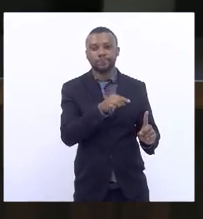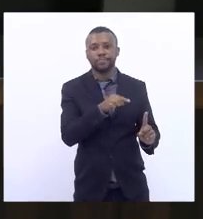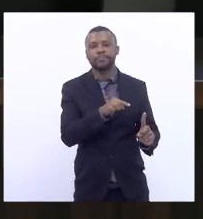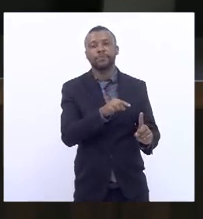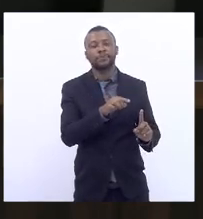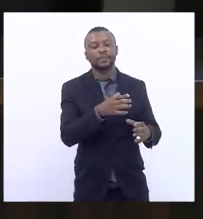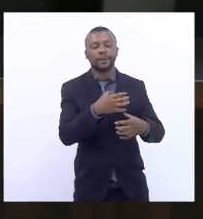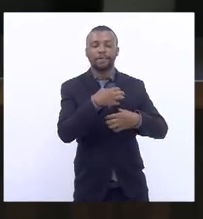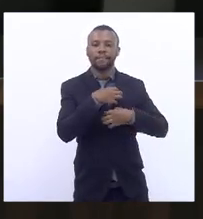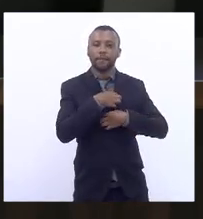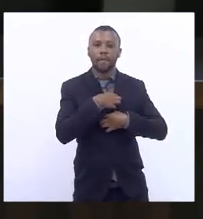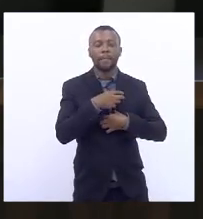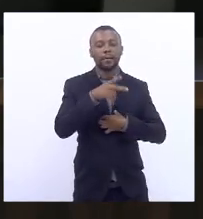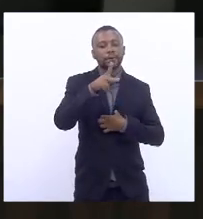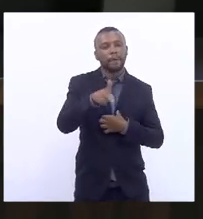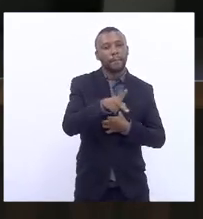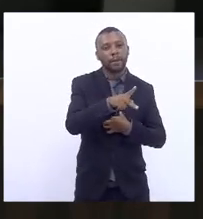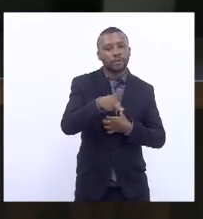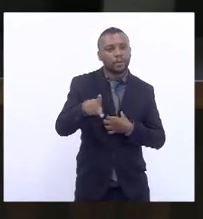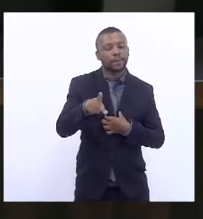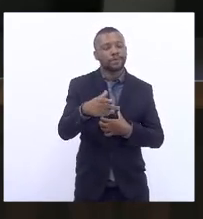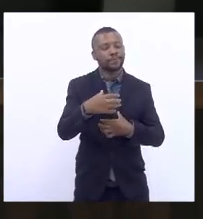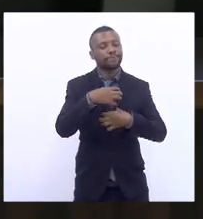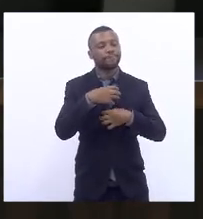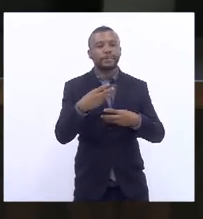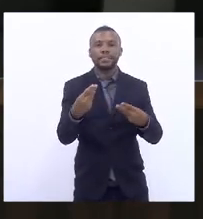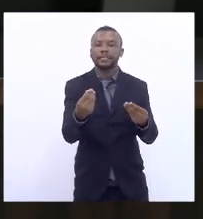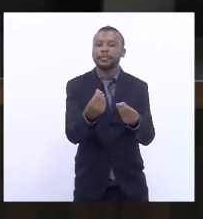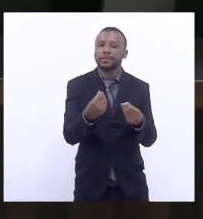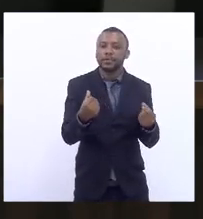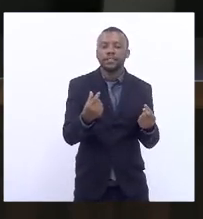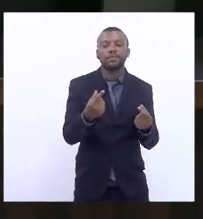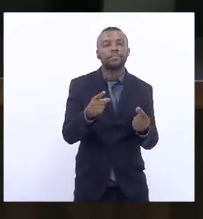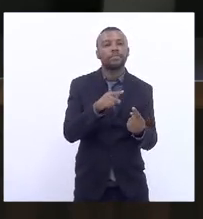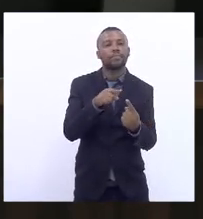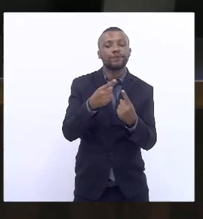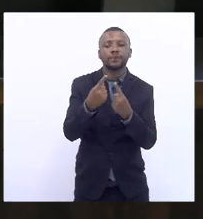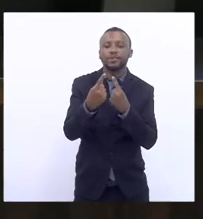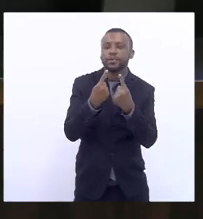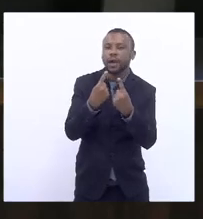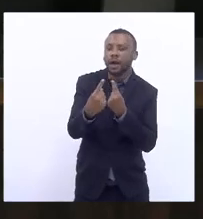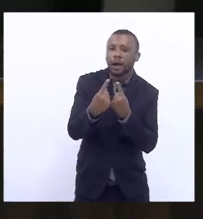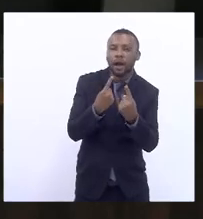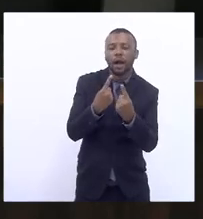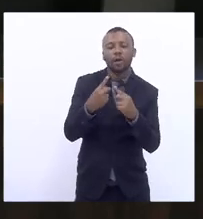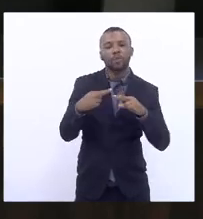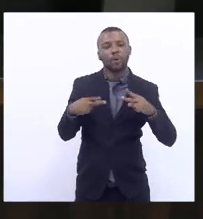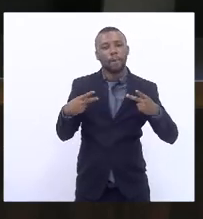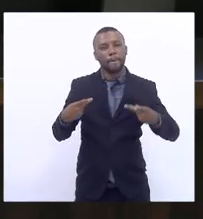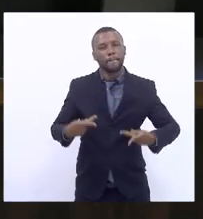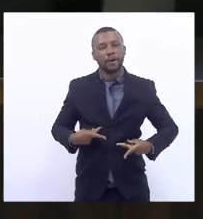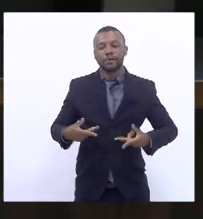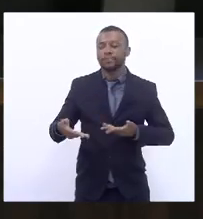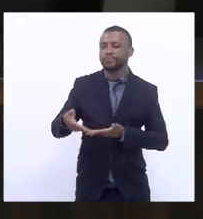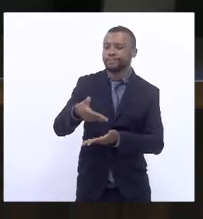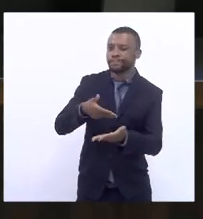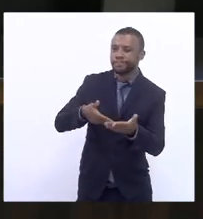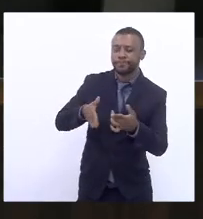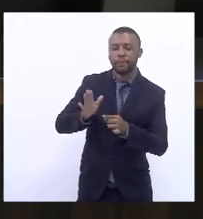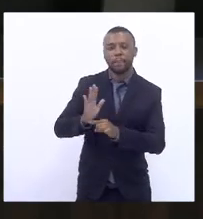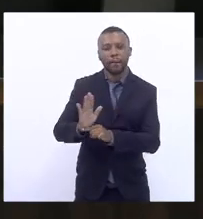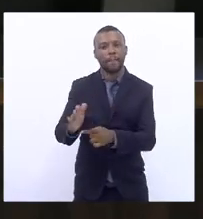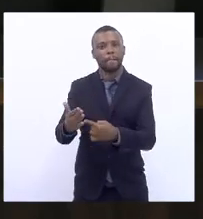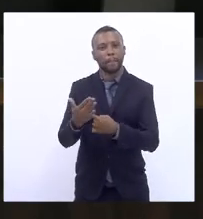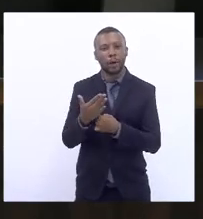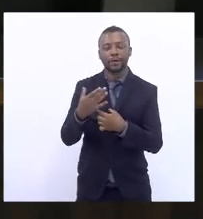por essa forma de pastoreio tão sensível, tão dialógico, tão humanizado, não é? Tão humanizado, que